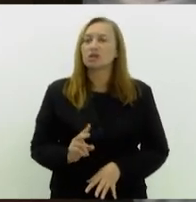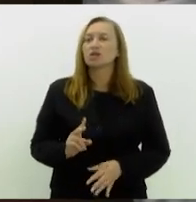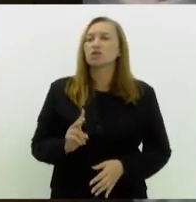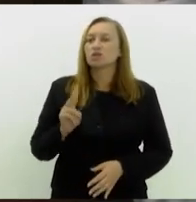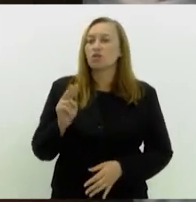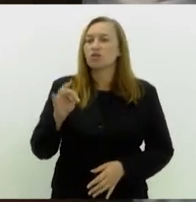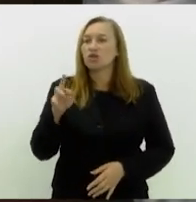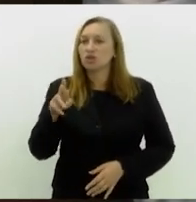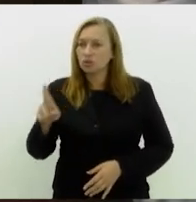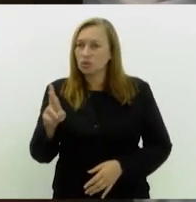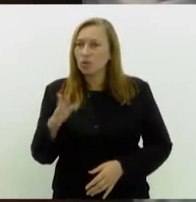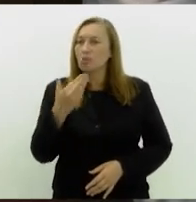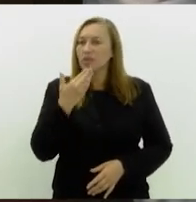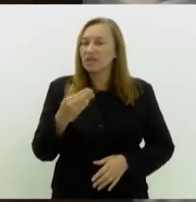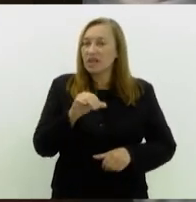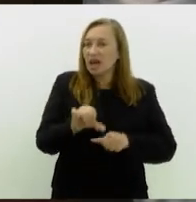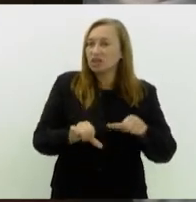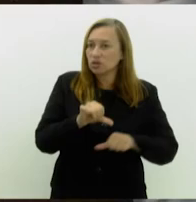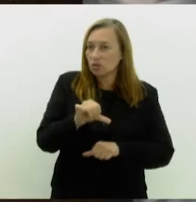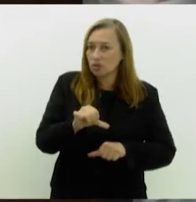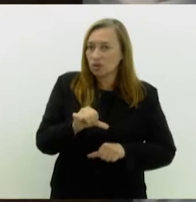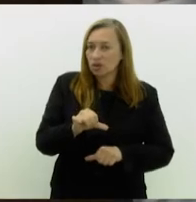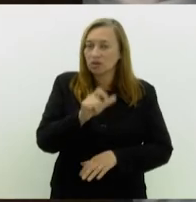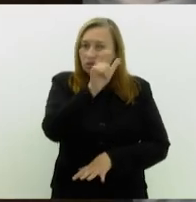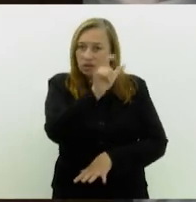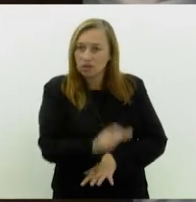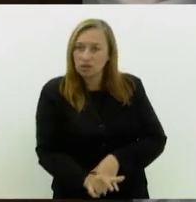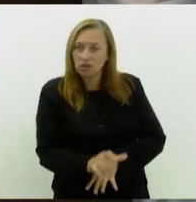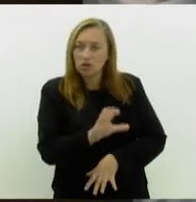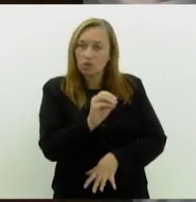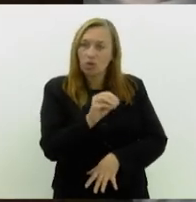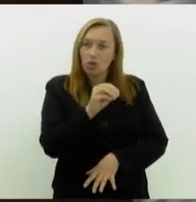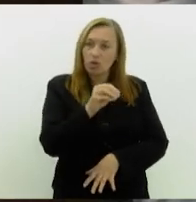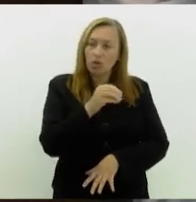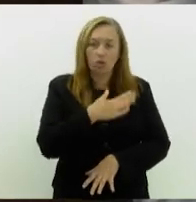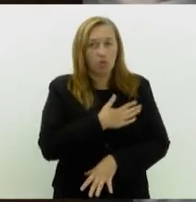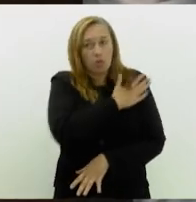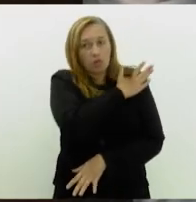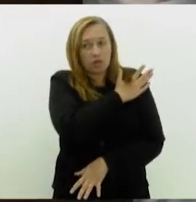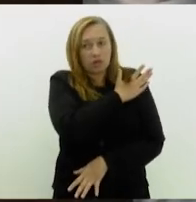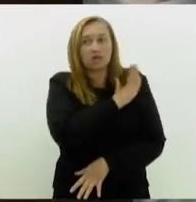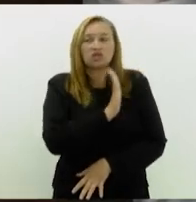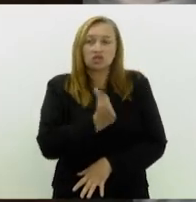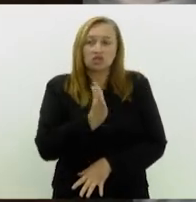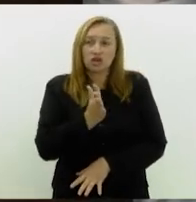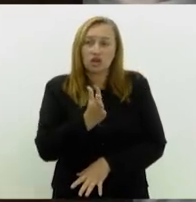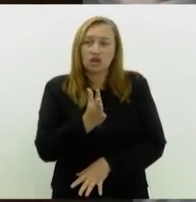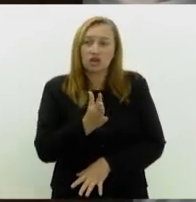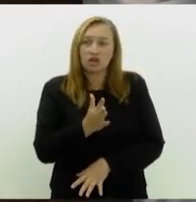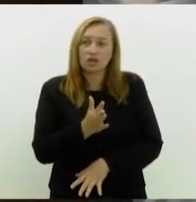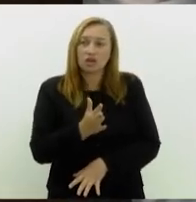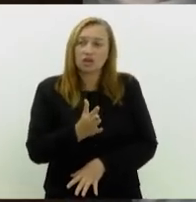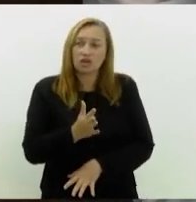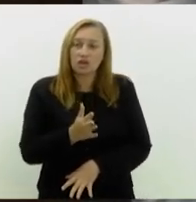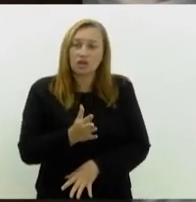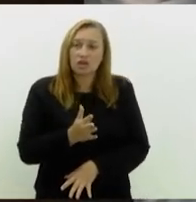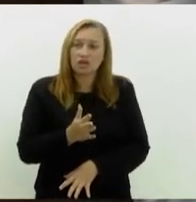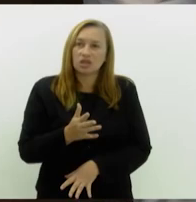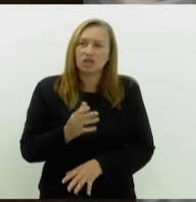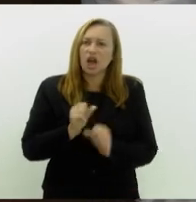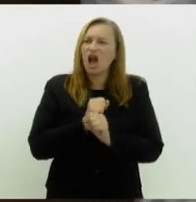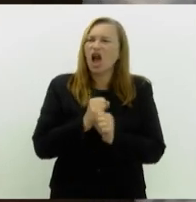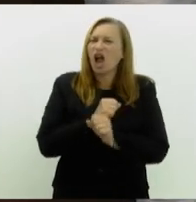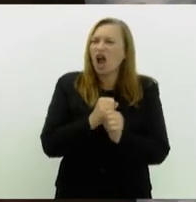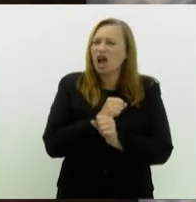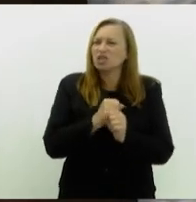em troca pedir a troca desse Comandante que já estava já como estatueta na PM porque bateu recorde de anos à